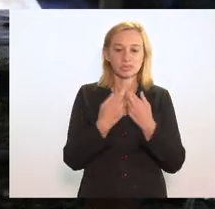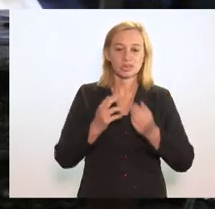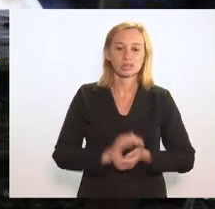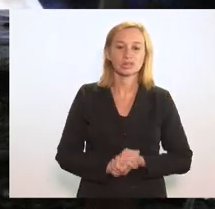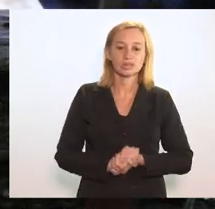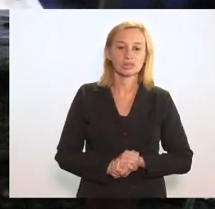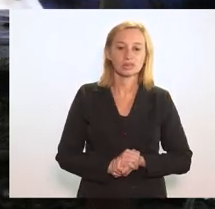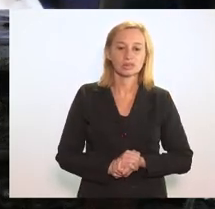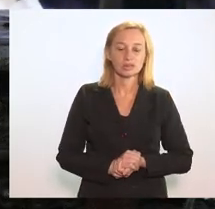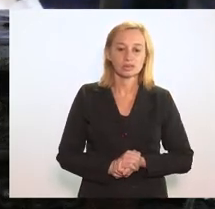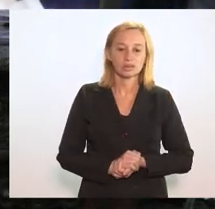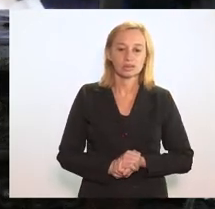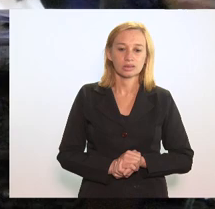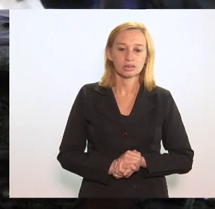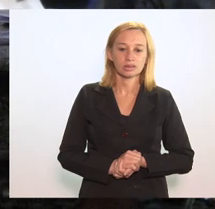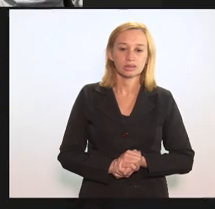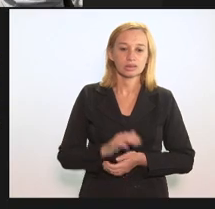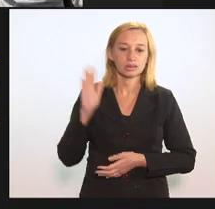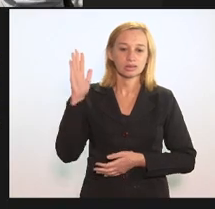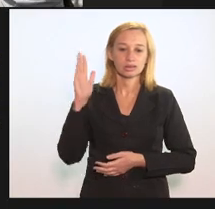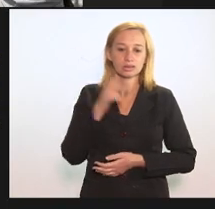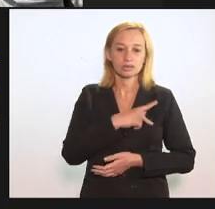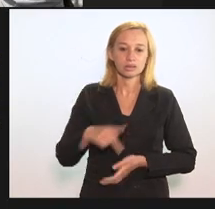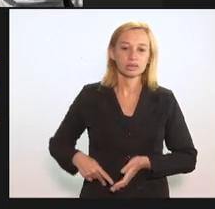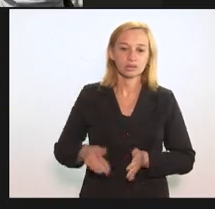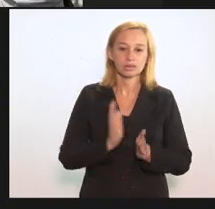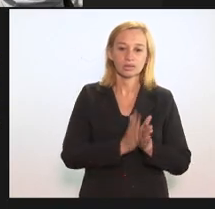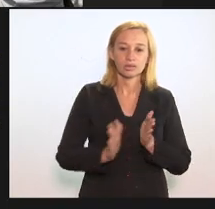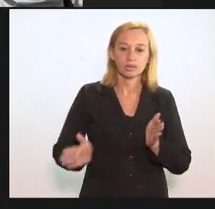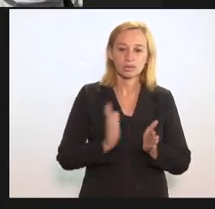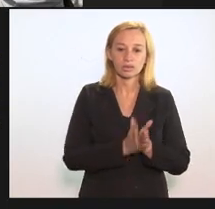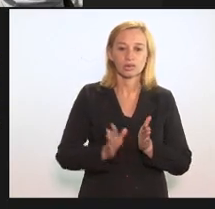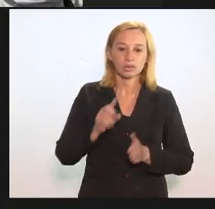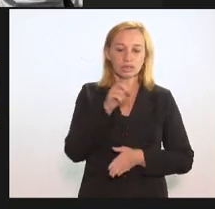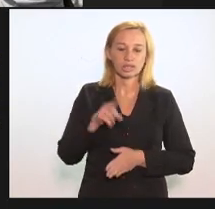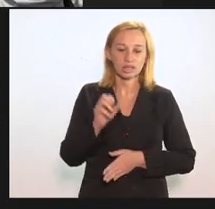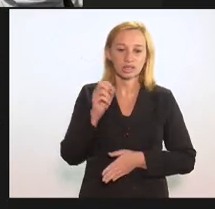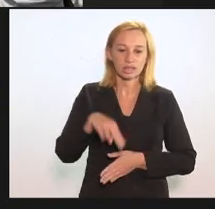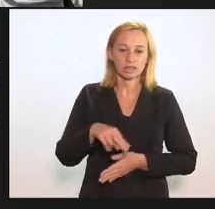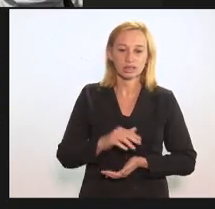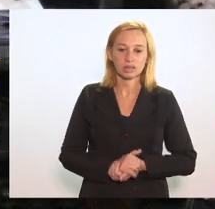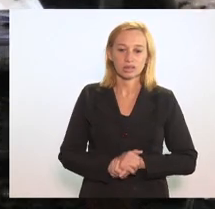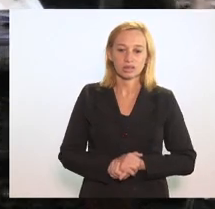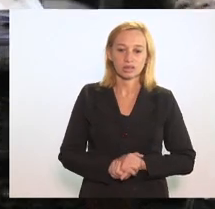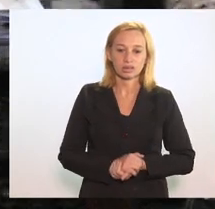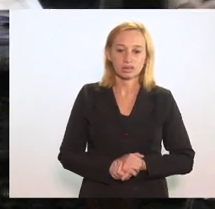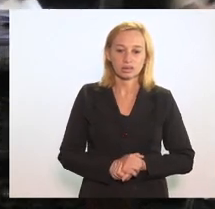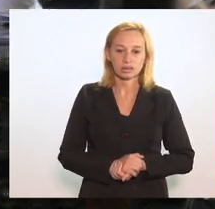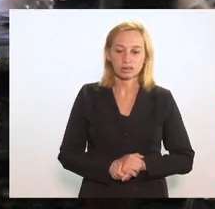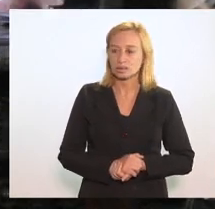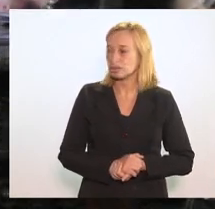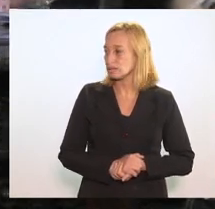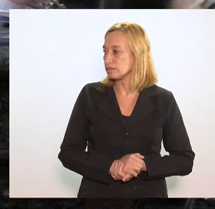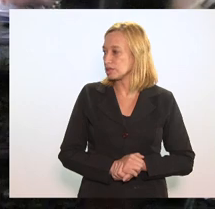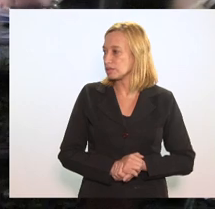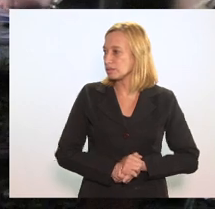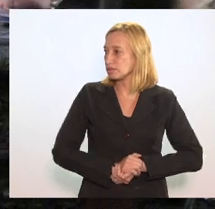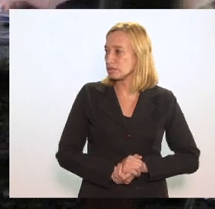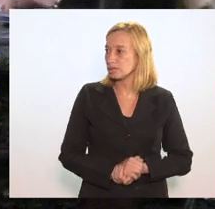final. Presidente, uma questão de ordem, presidente. Zeidan. Pela ordem, deputado, senhor.